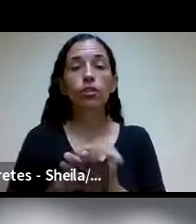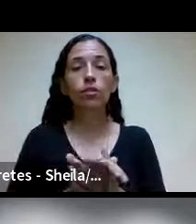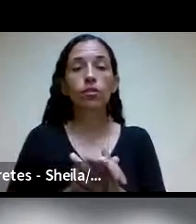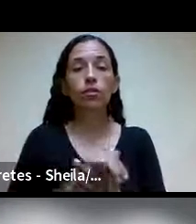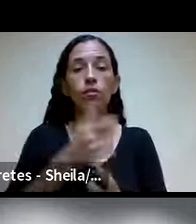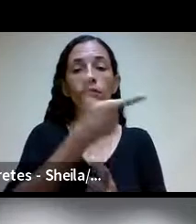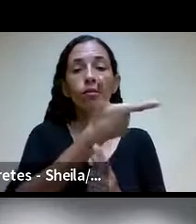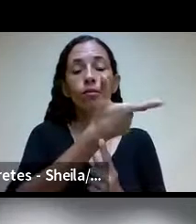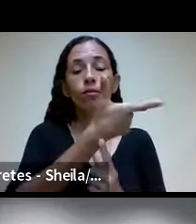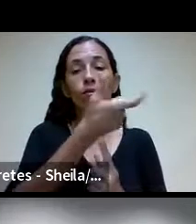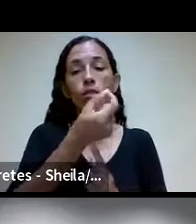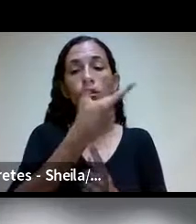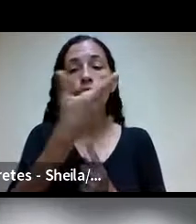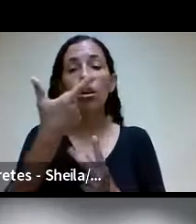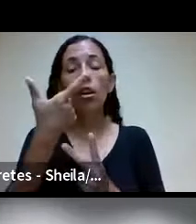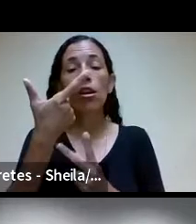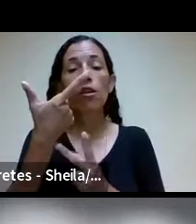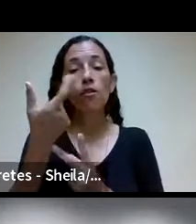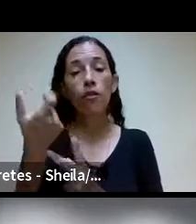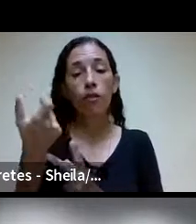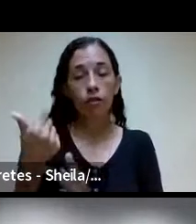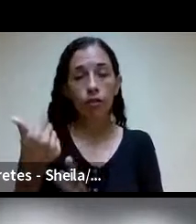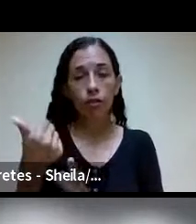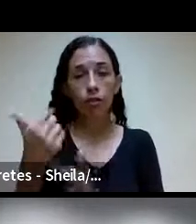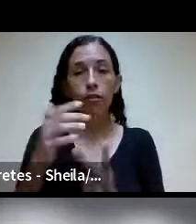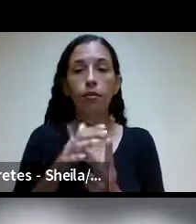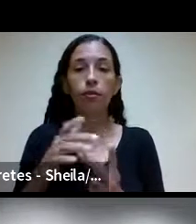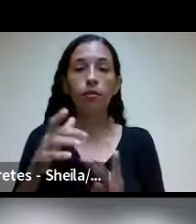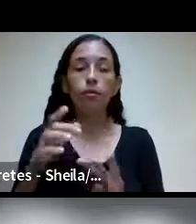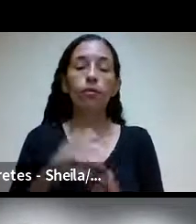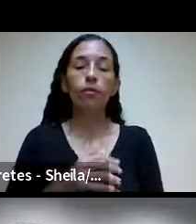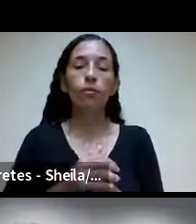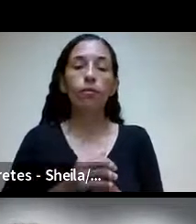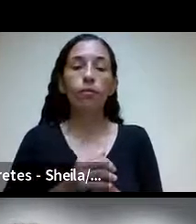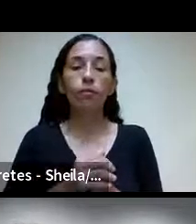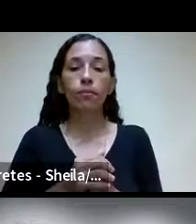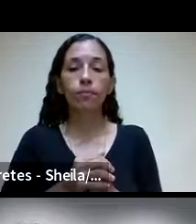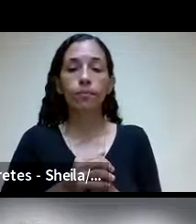o doutor Fernando está fora, ainda há o último.